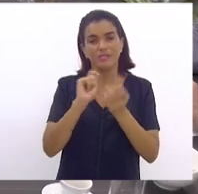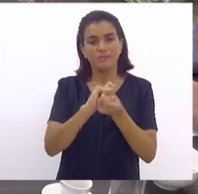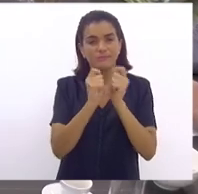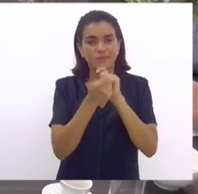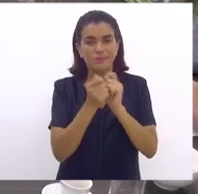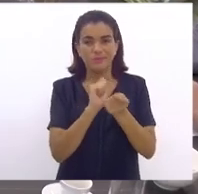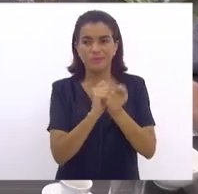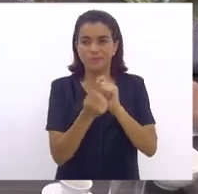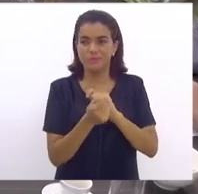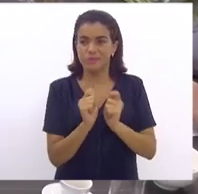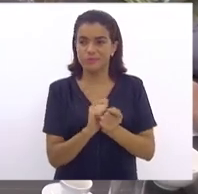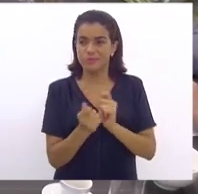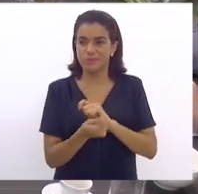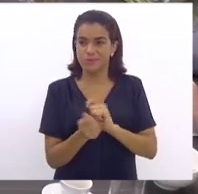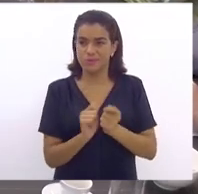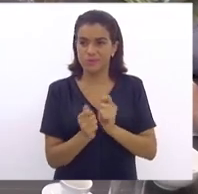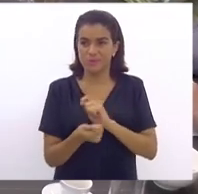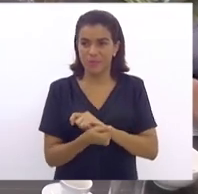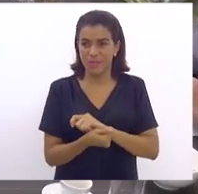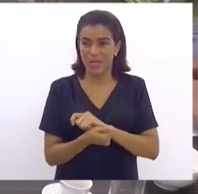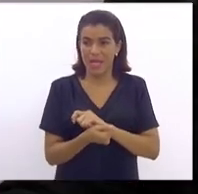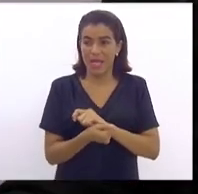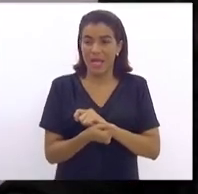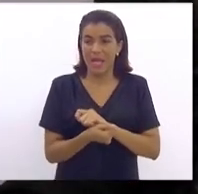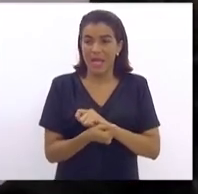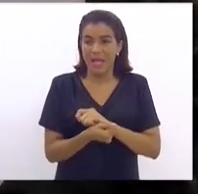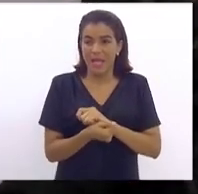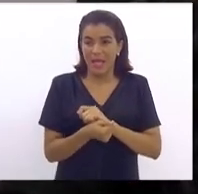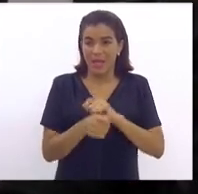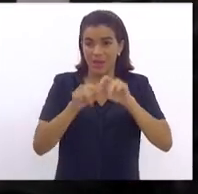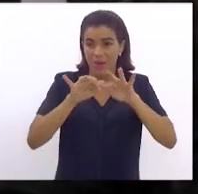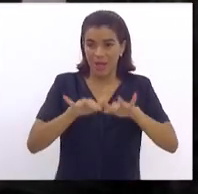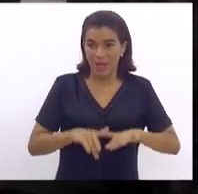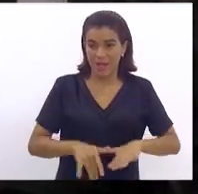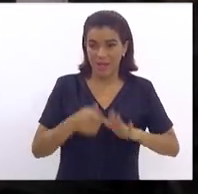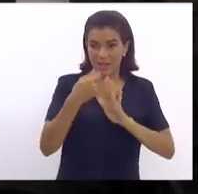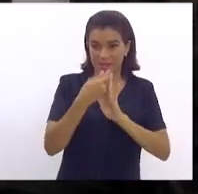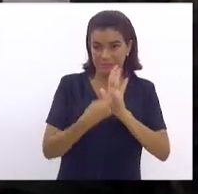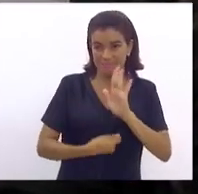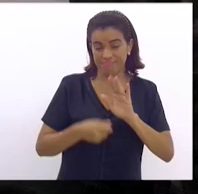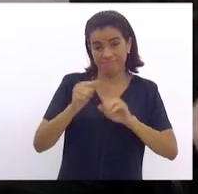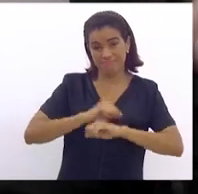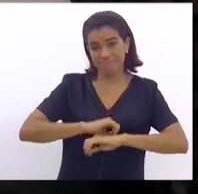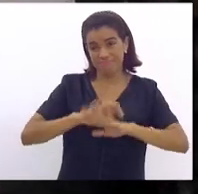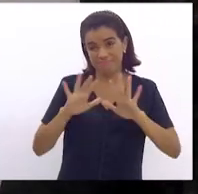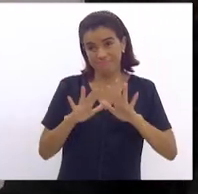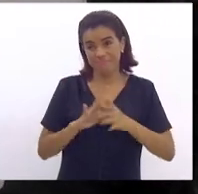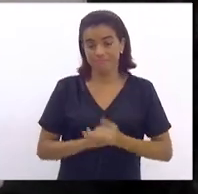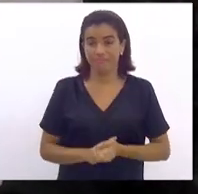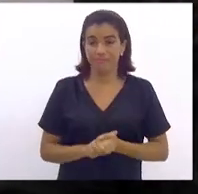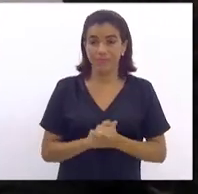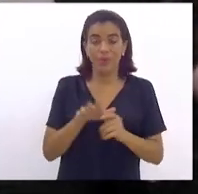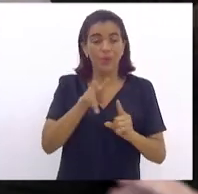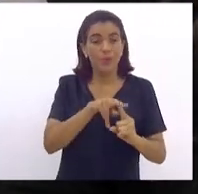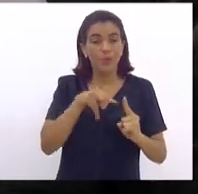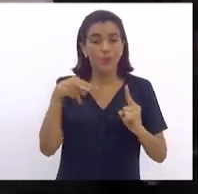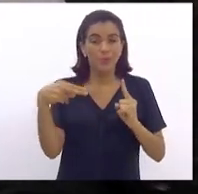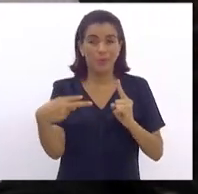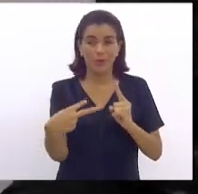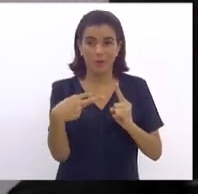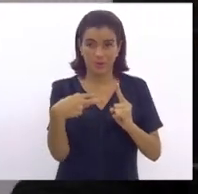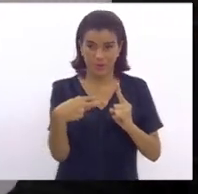adequações. Vossa Excelência. Eu acho que a adequação com uma redação que fica um pouco mais clara do ponto de vista da questão